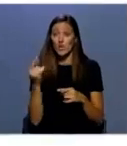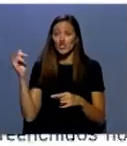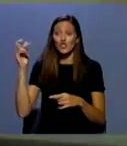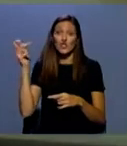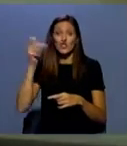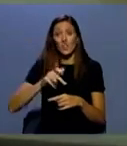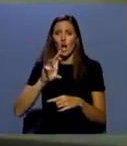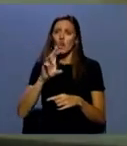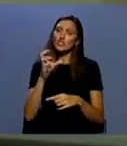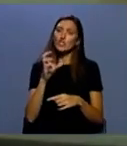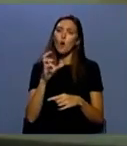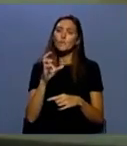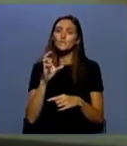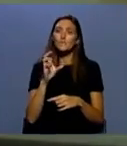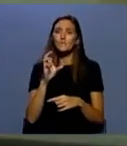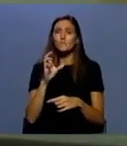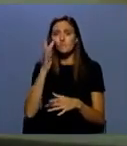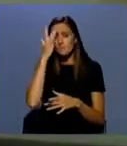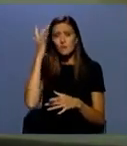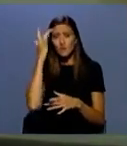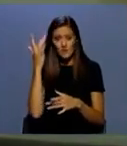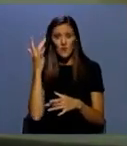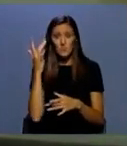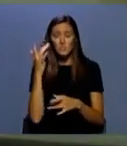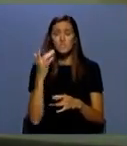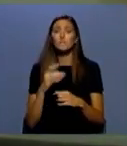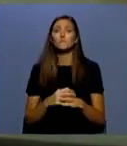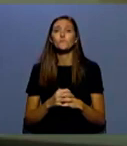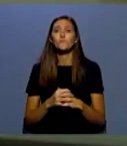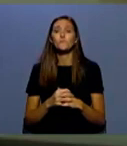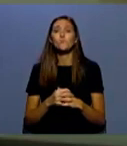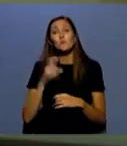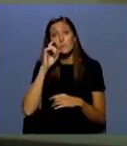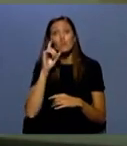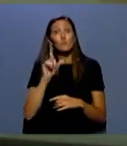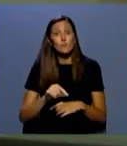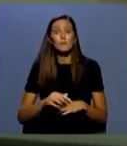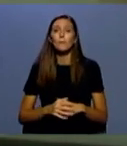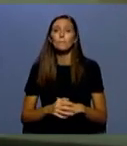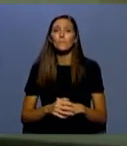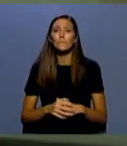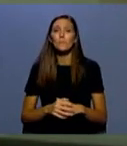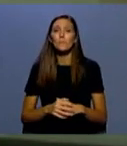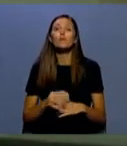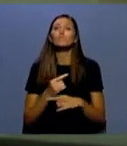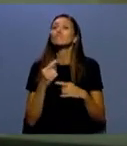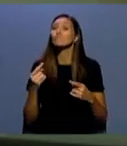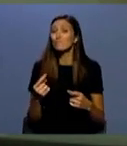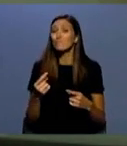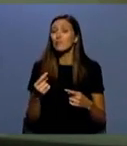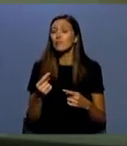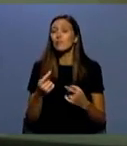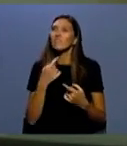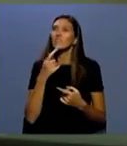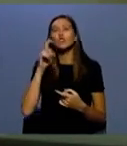região de uma forma mais fácil, mais cómoda e mais segura. Porquê é que digo